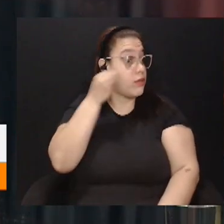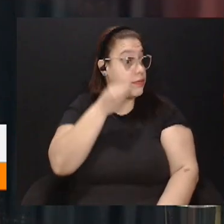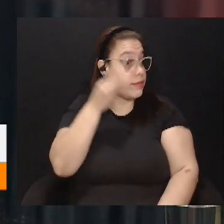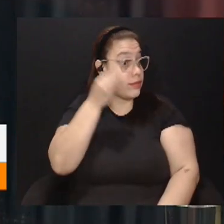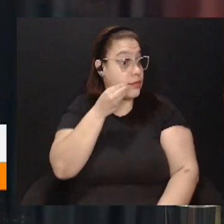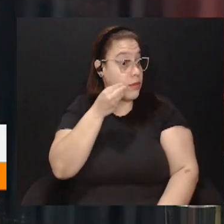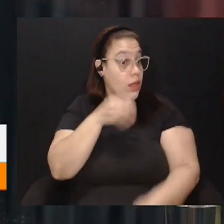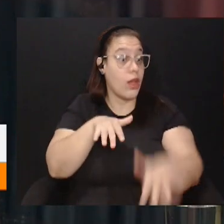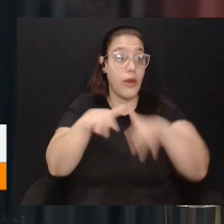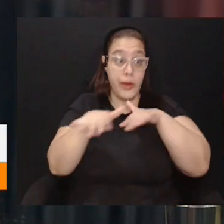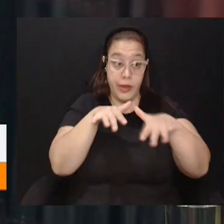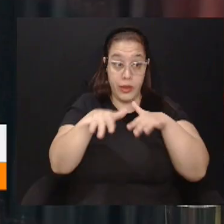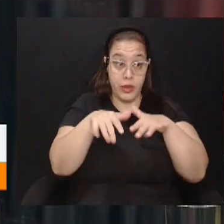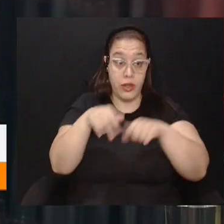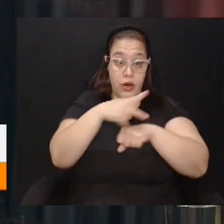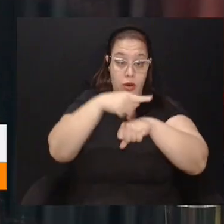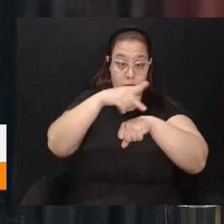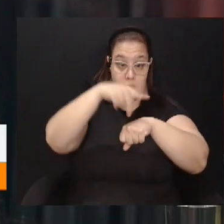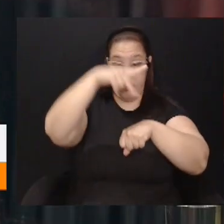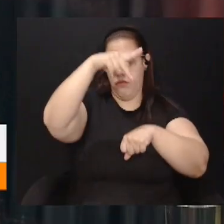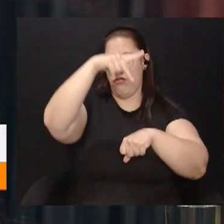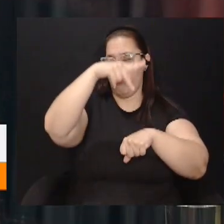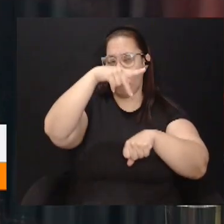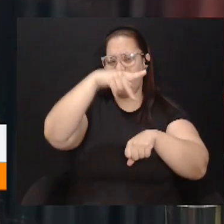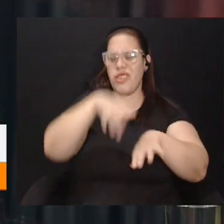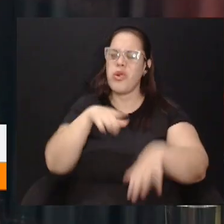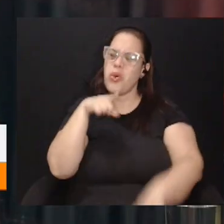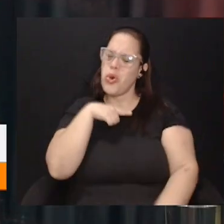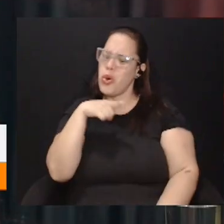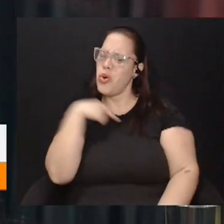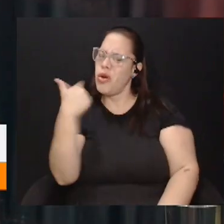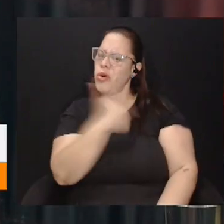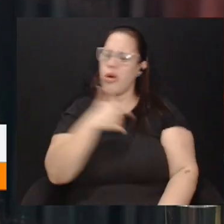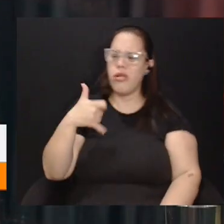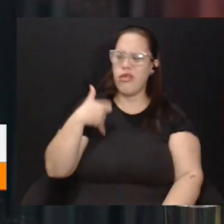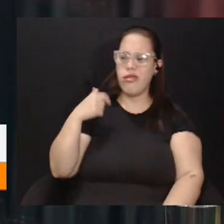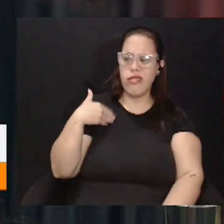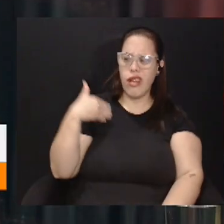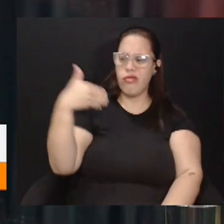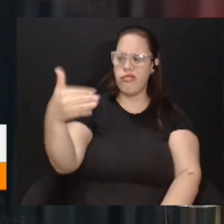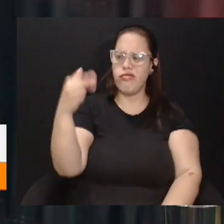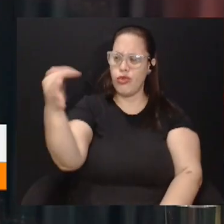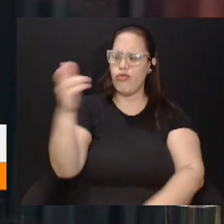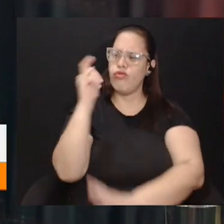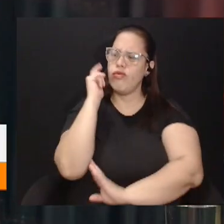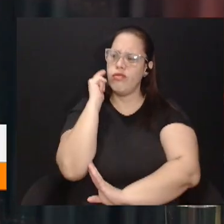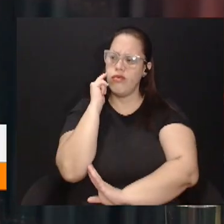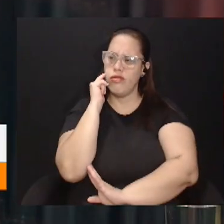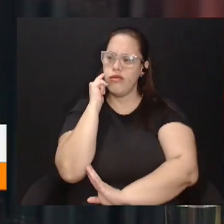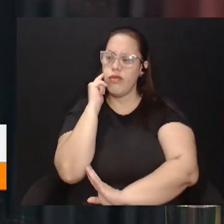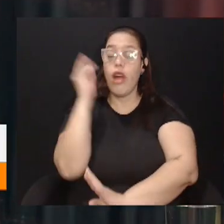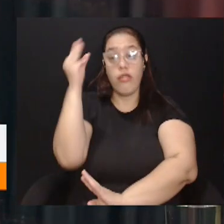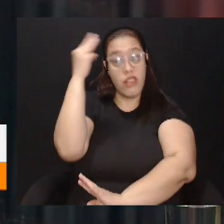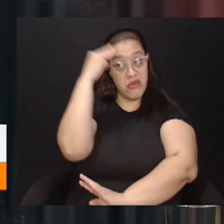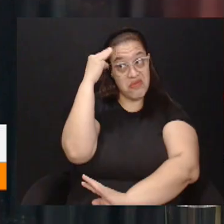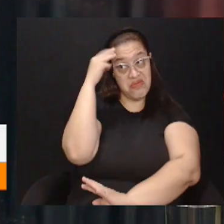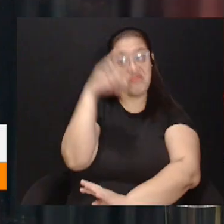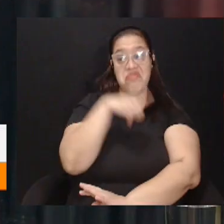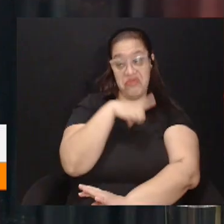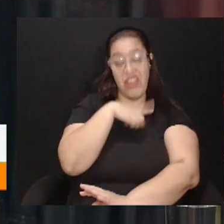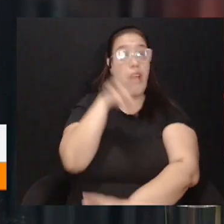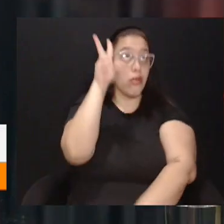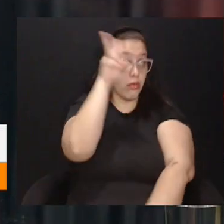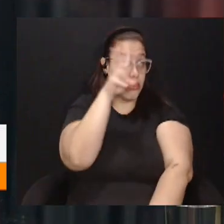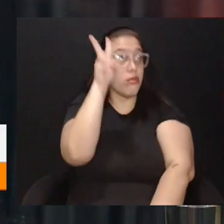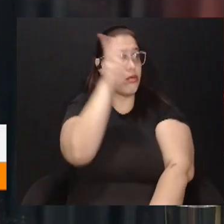período pascal, quando tiverem a nossa idade lá na frente, né, terão as suas memórias, as suas lembranças,